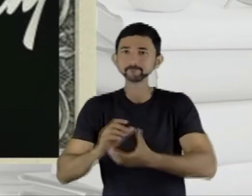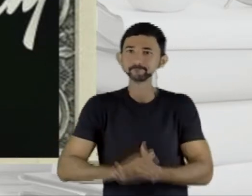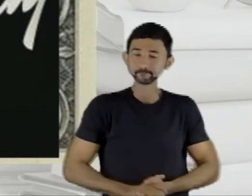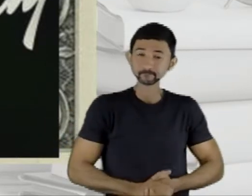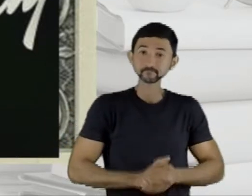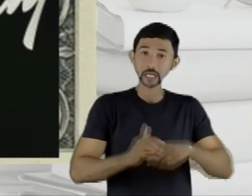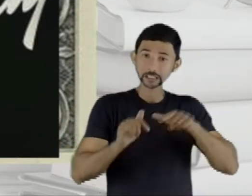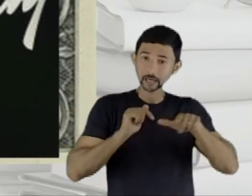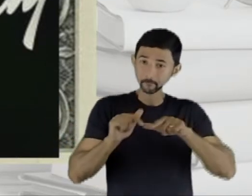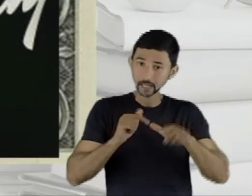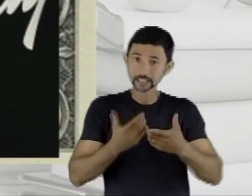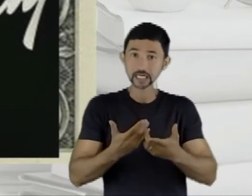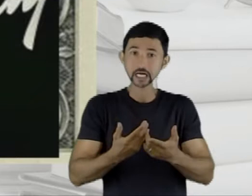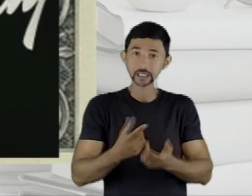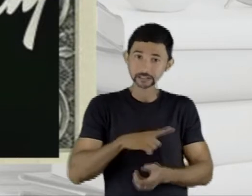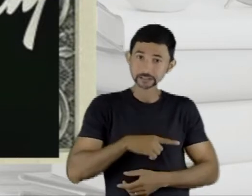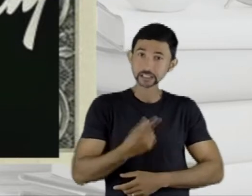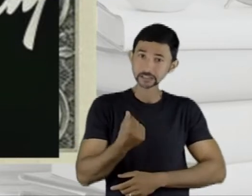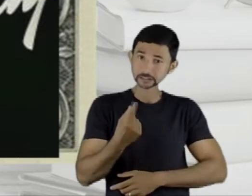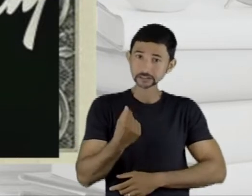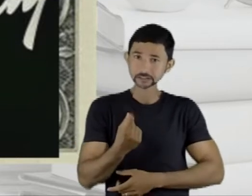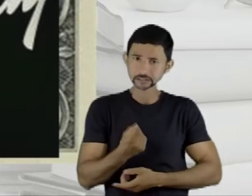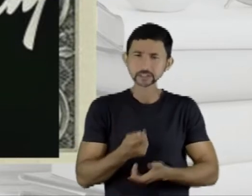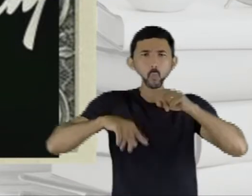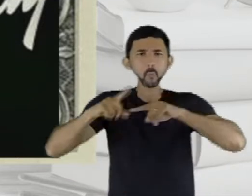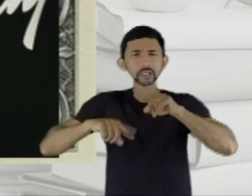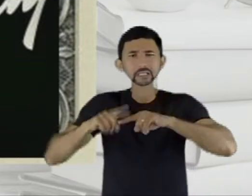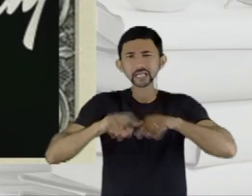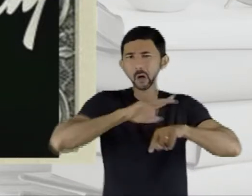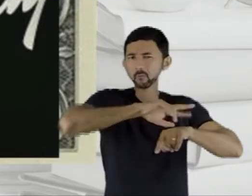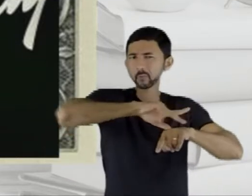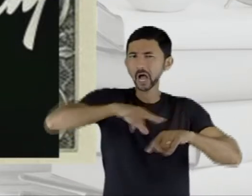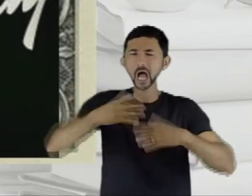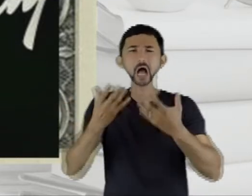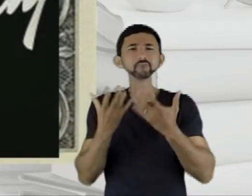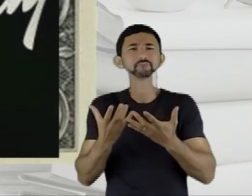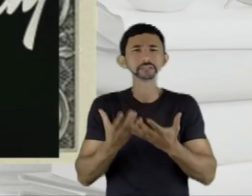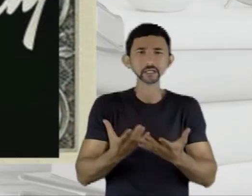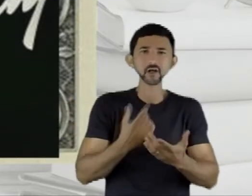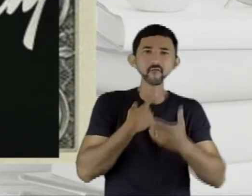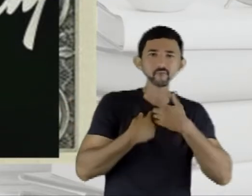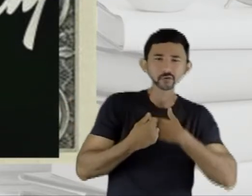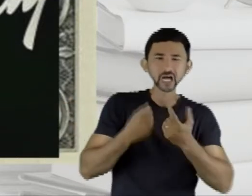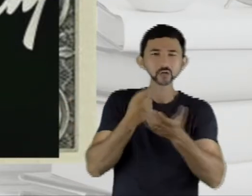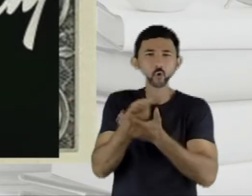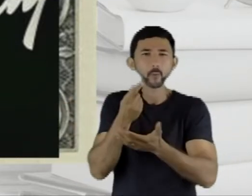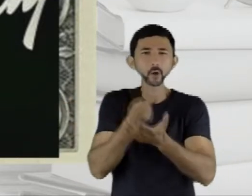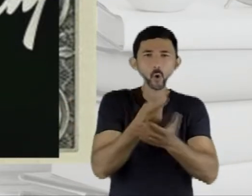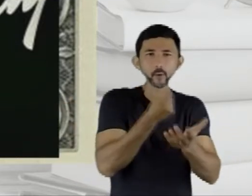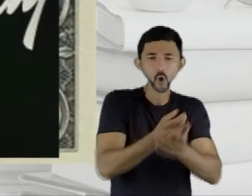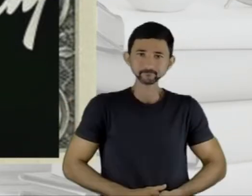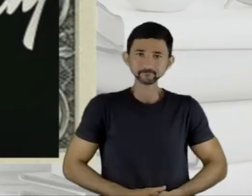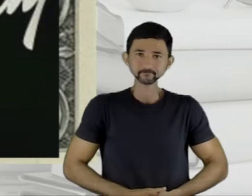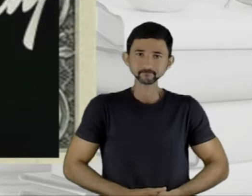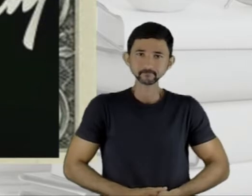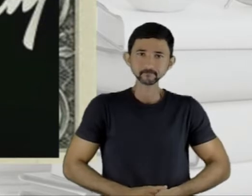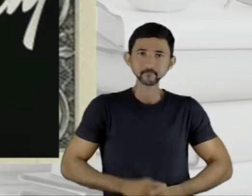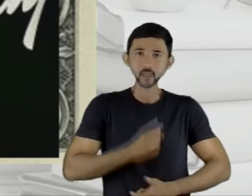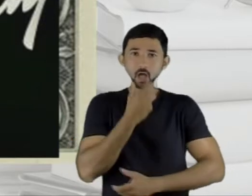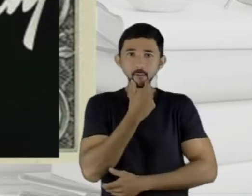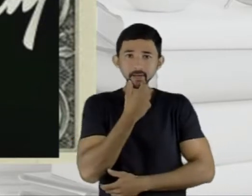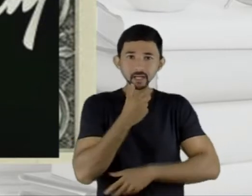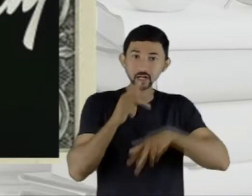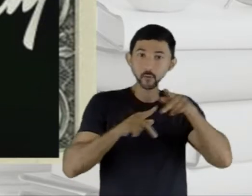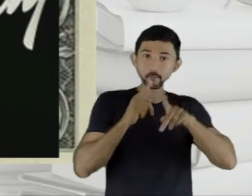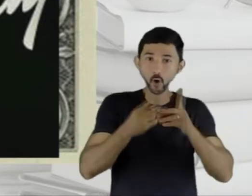estamos trabalhando, nós temos dinheiro, então nós vamos comprar o que der, né? Então, vamos comprar. Então, os